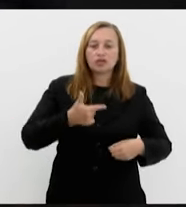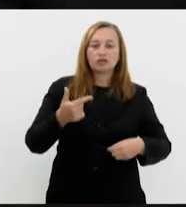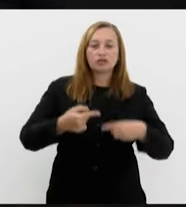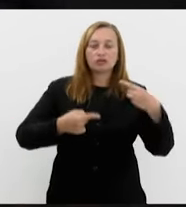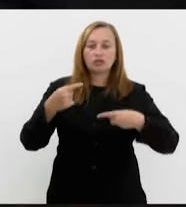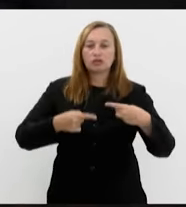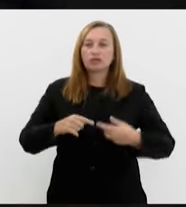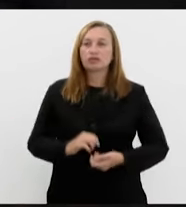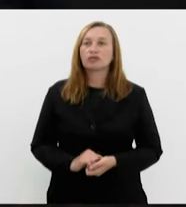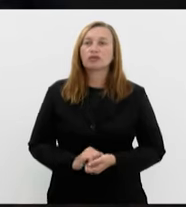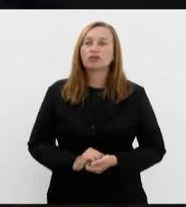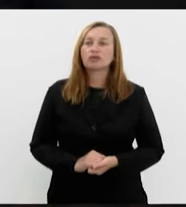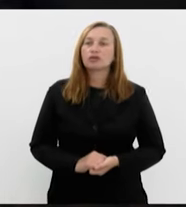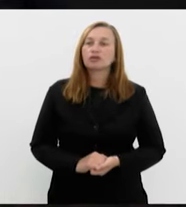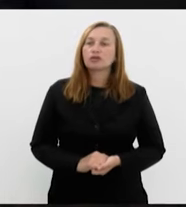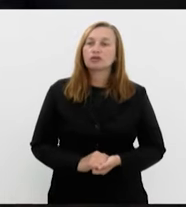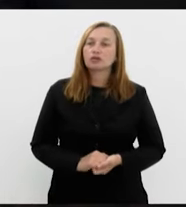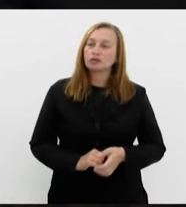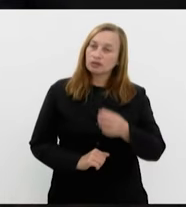segunda discussão.